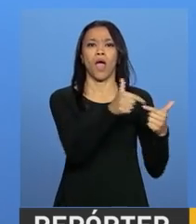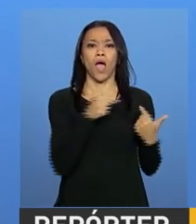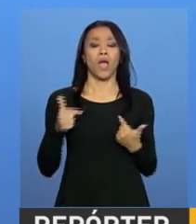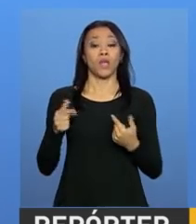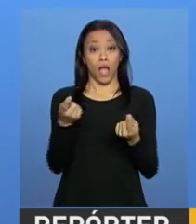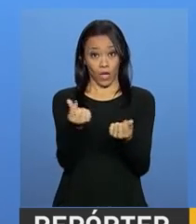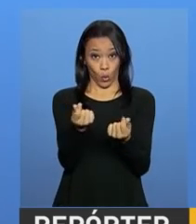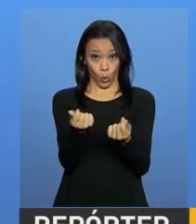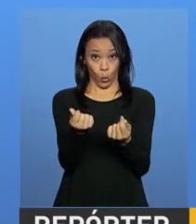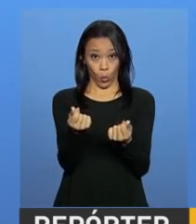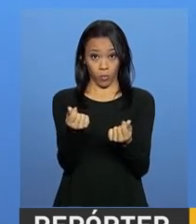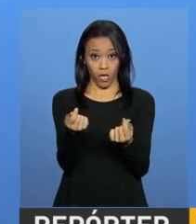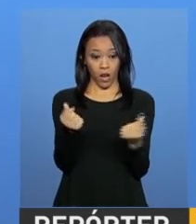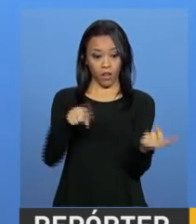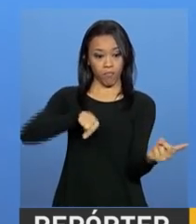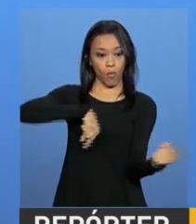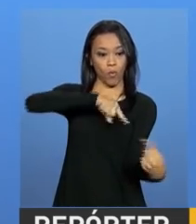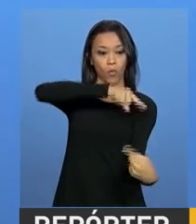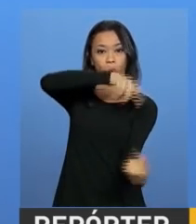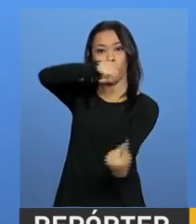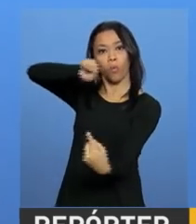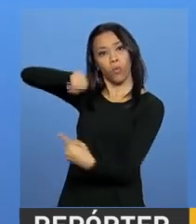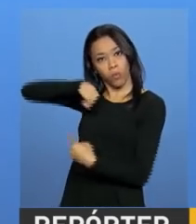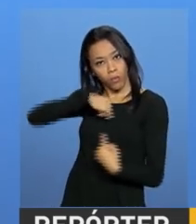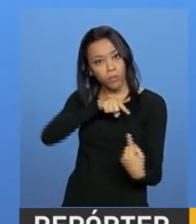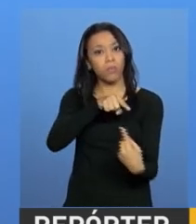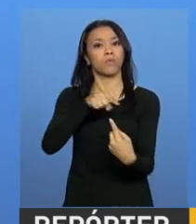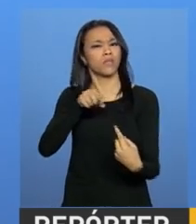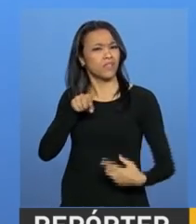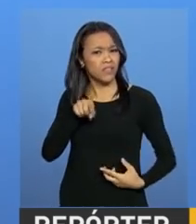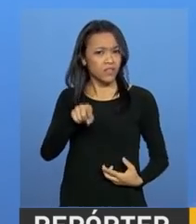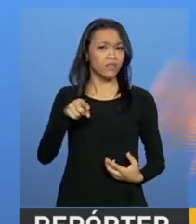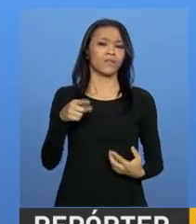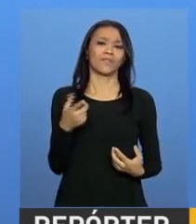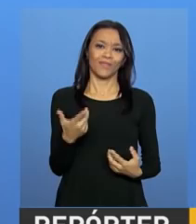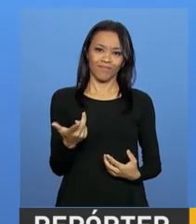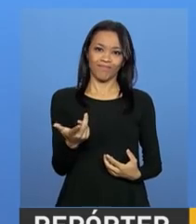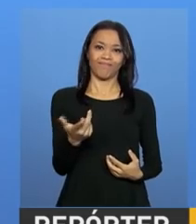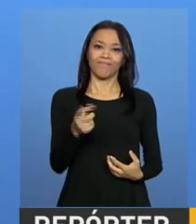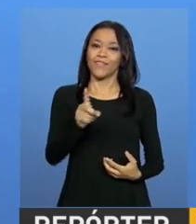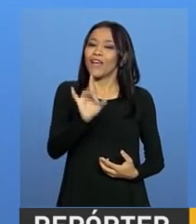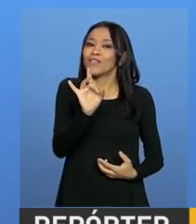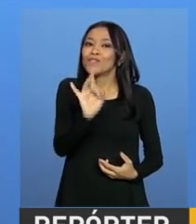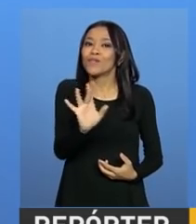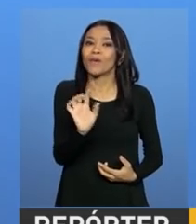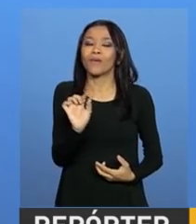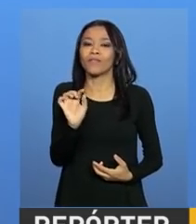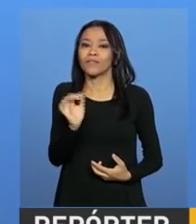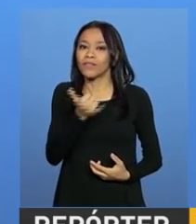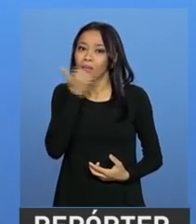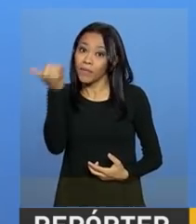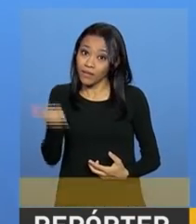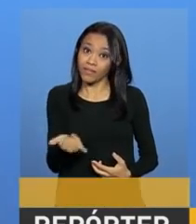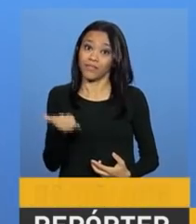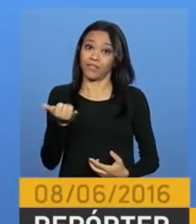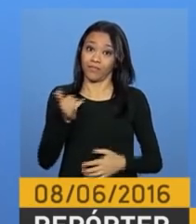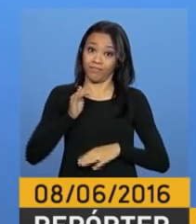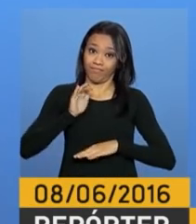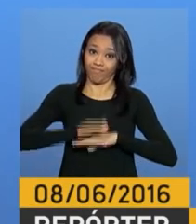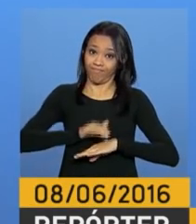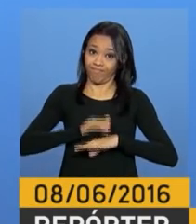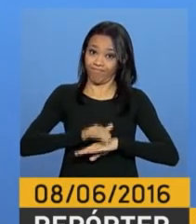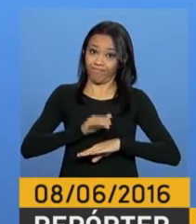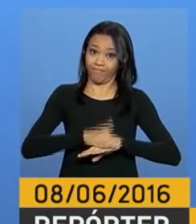enfim e Há muitas coisas dessas maduras que depende apenas da empurrada para virar realidade uma